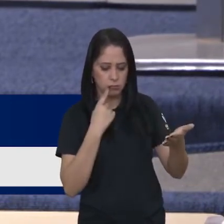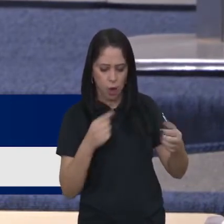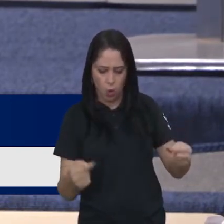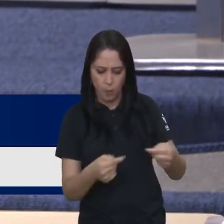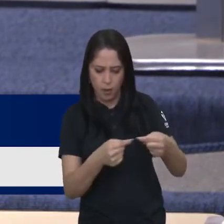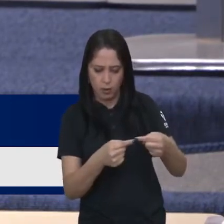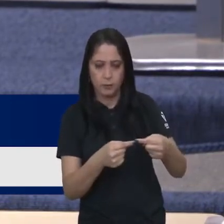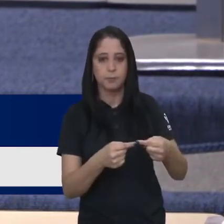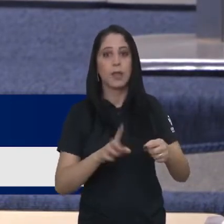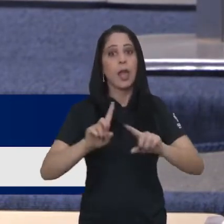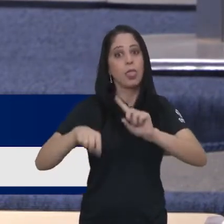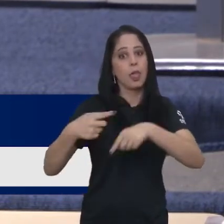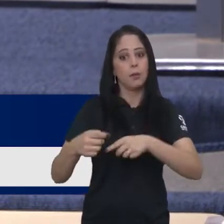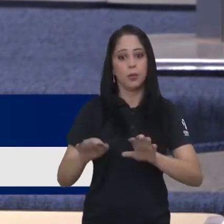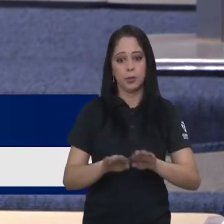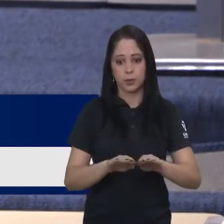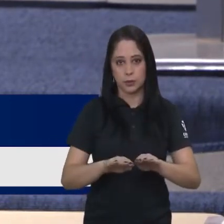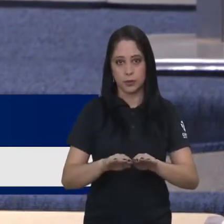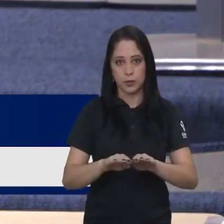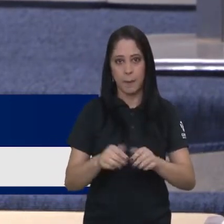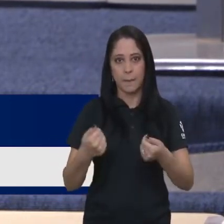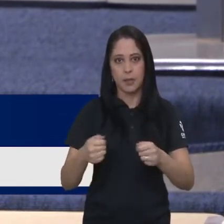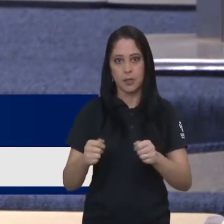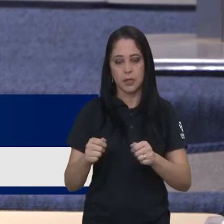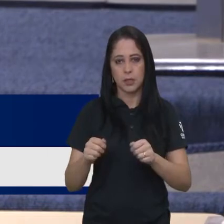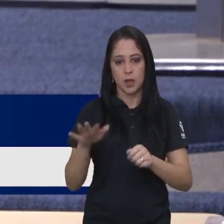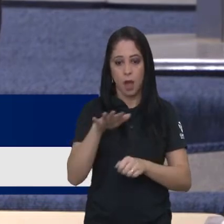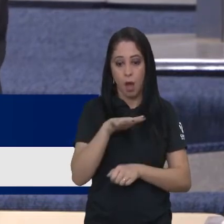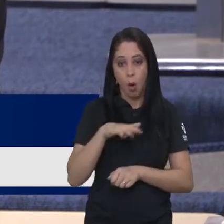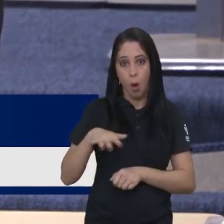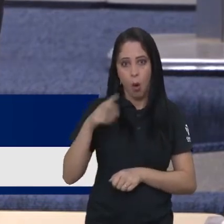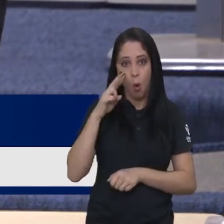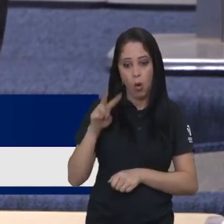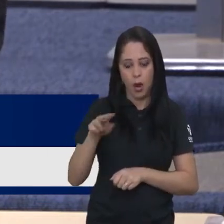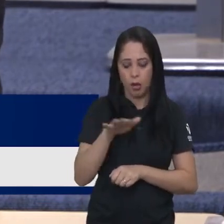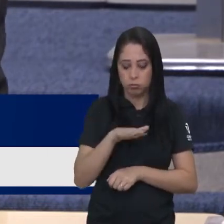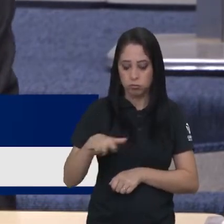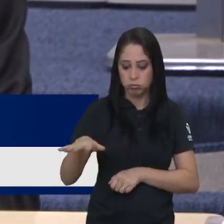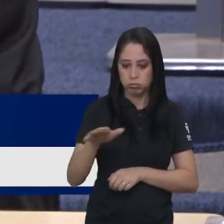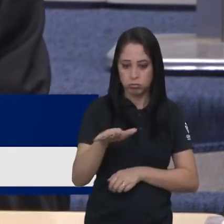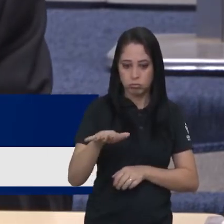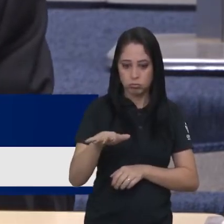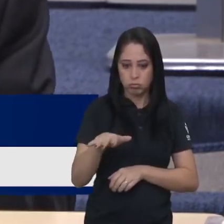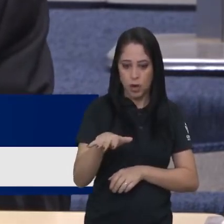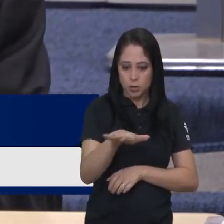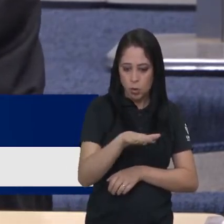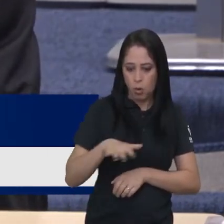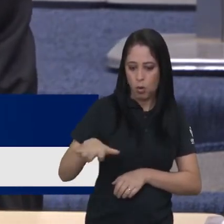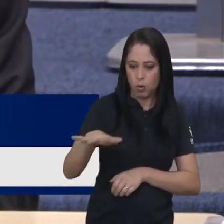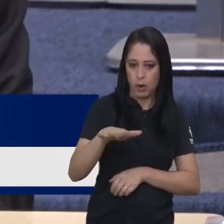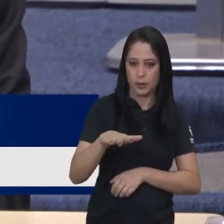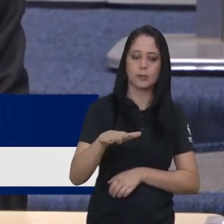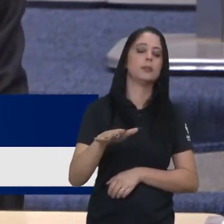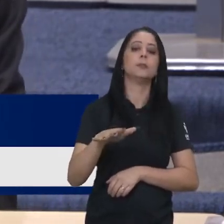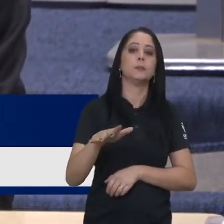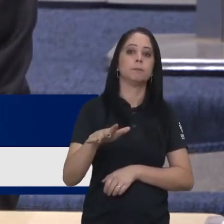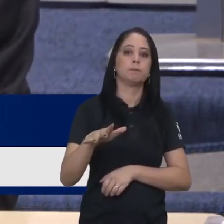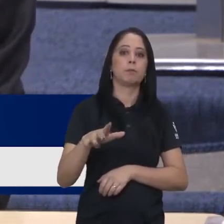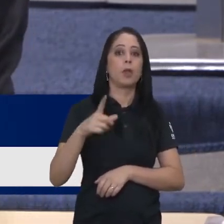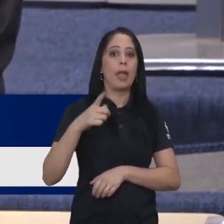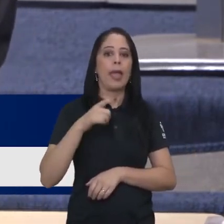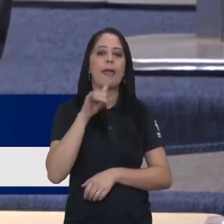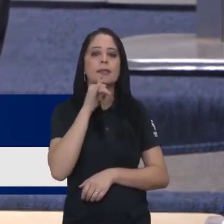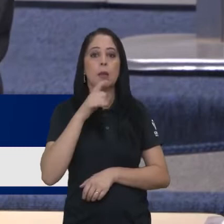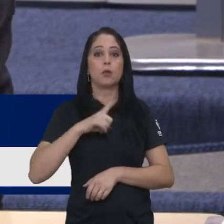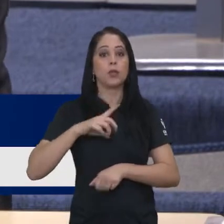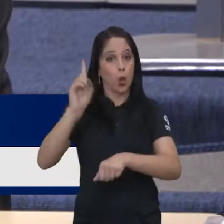coisa, a questão registral. A segunda questão são as áreas ambientais e as áreas de risco. Então dentro dessa área, porque você tem um loteador primário lá,